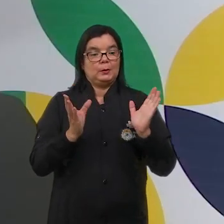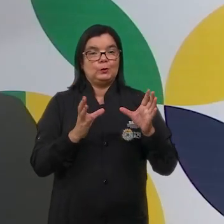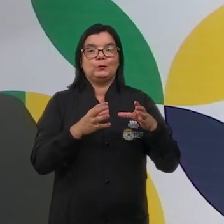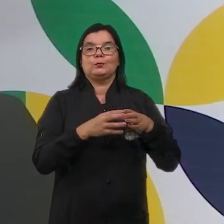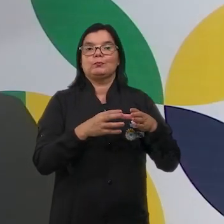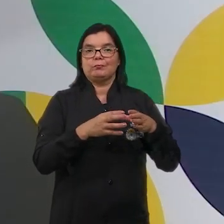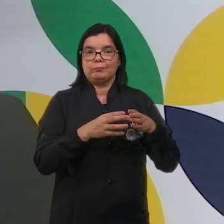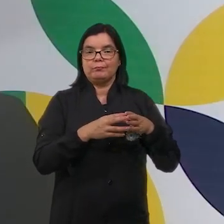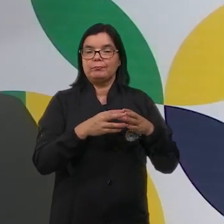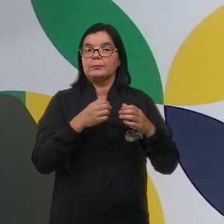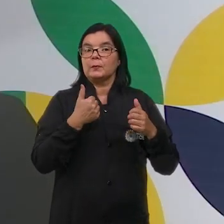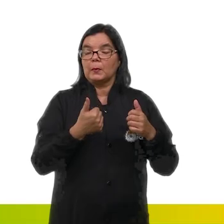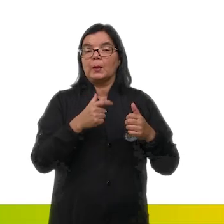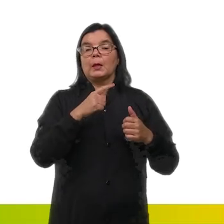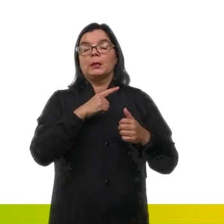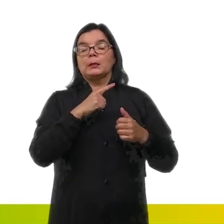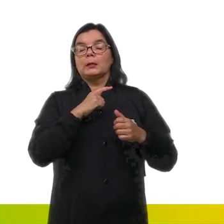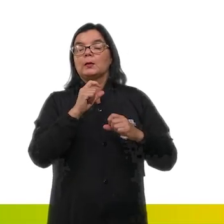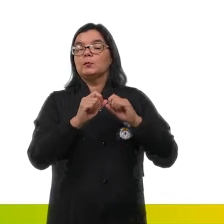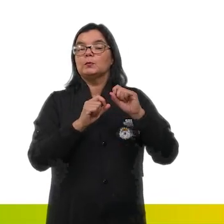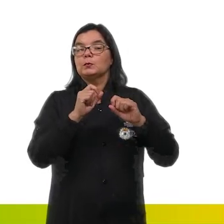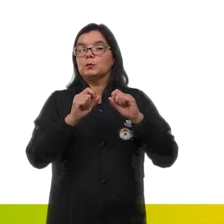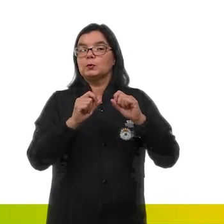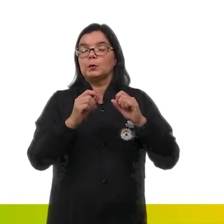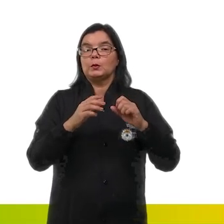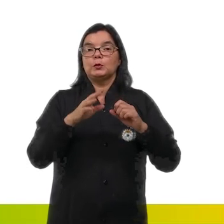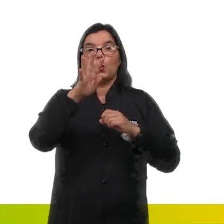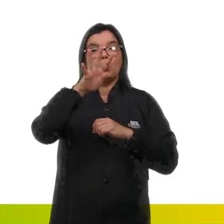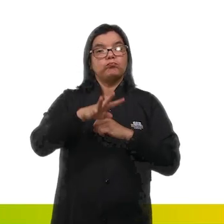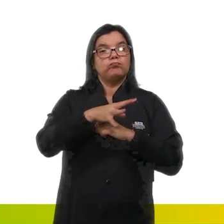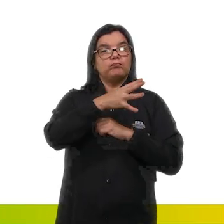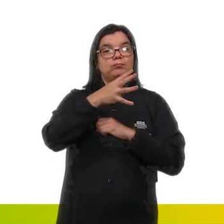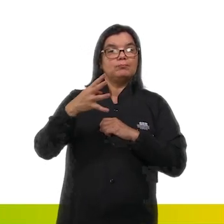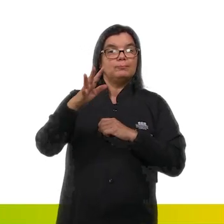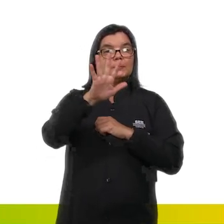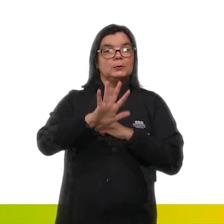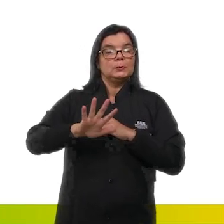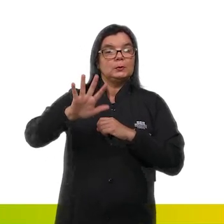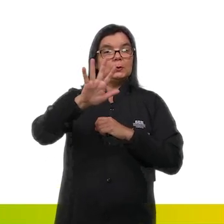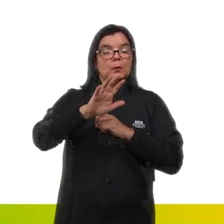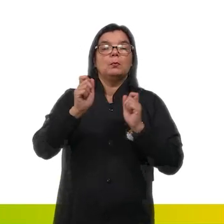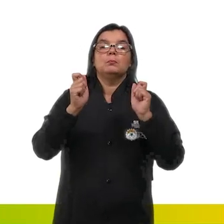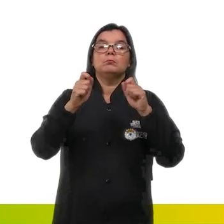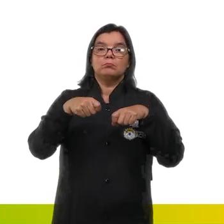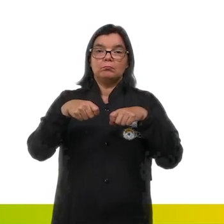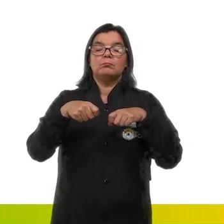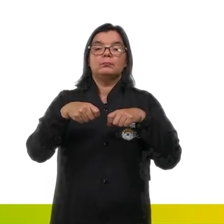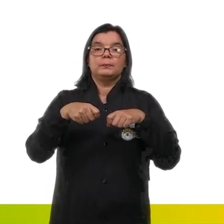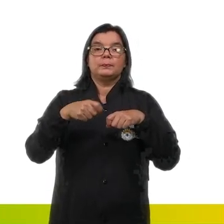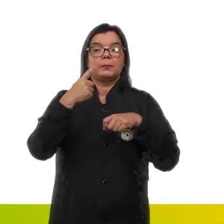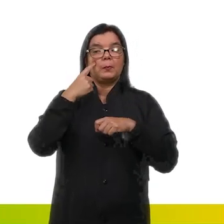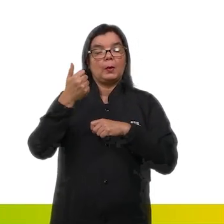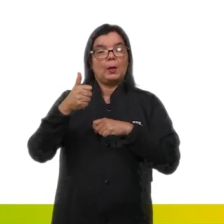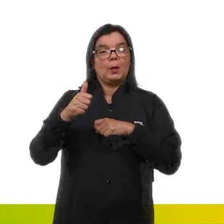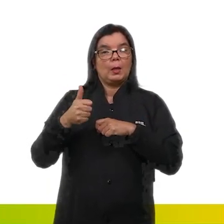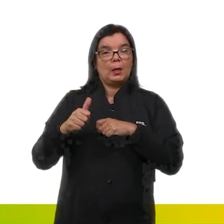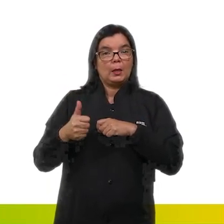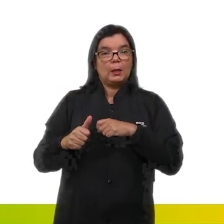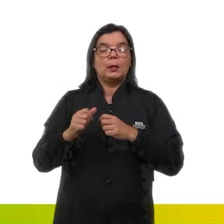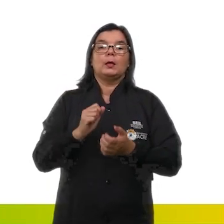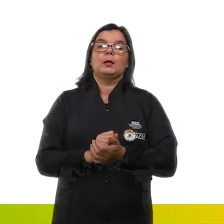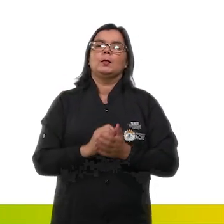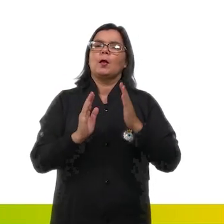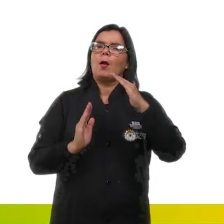aqui, tudo bem? Aqui temos um quadro geral, um panorama geral em que a gente pode analisar a quem